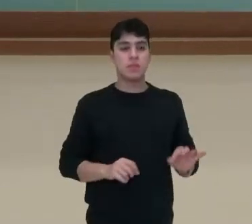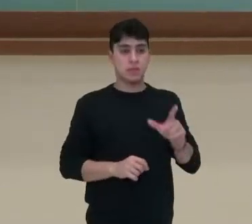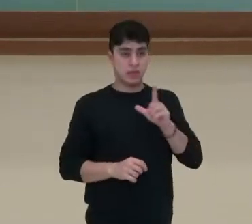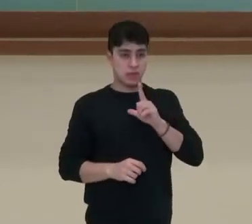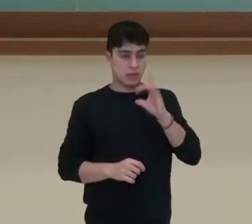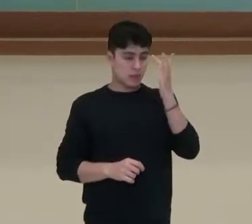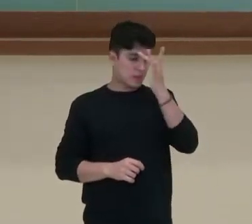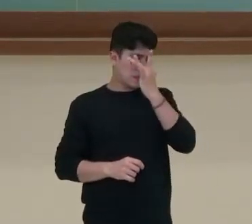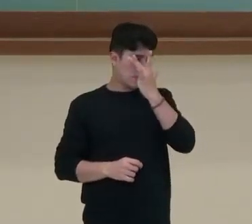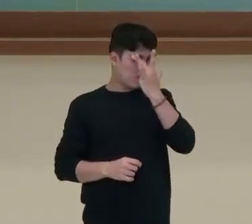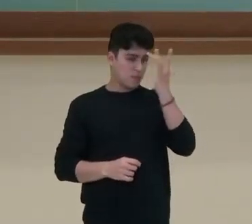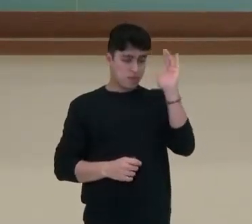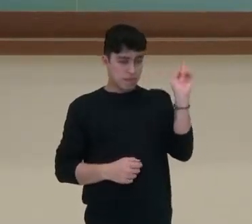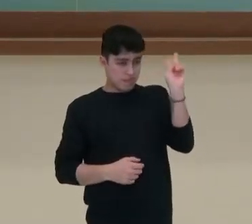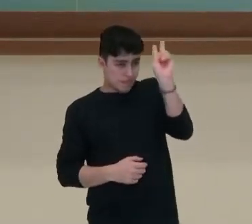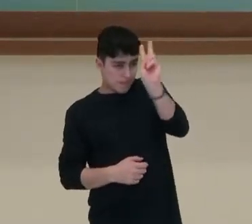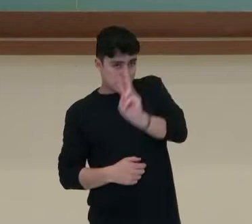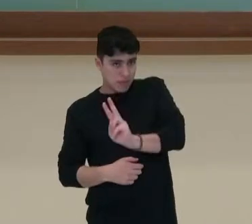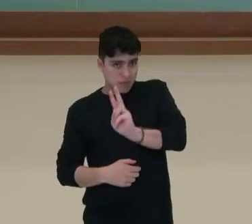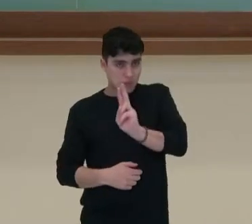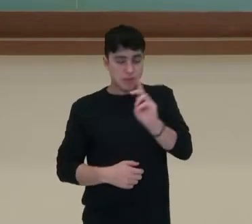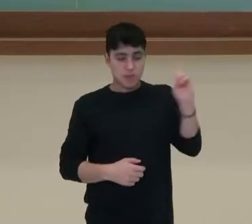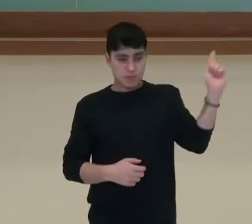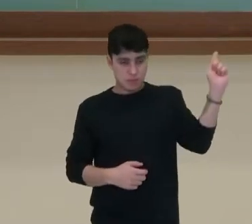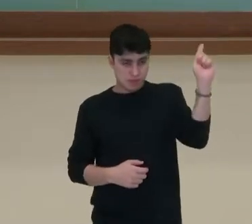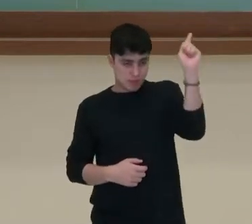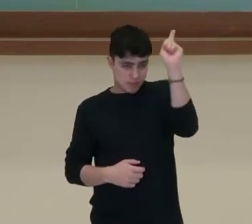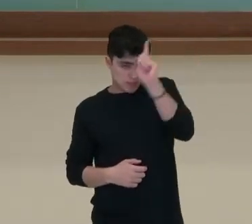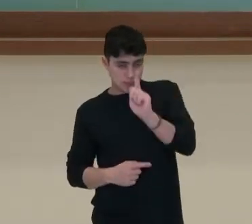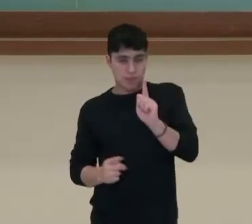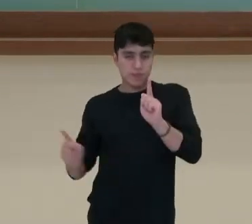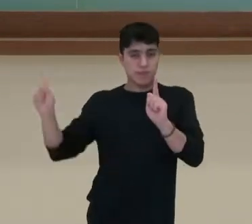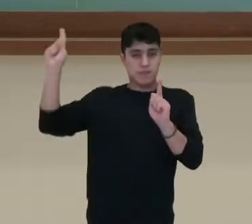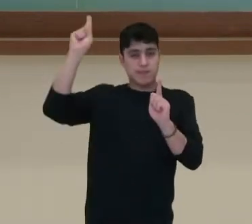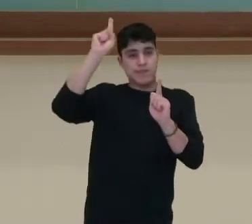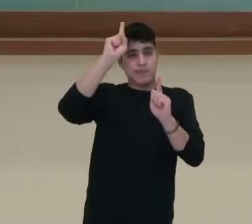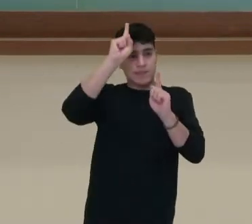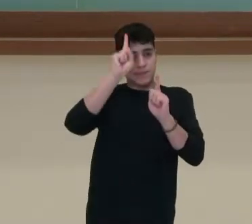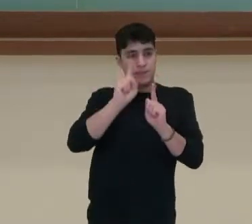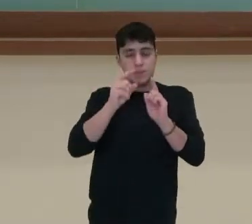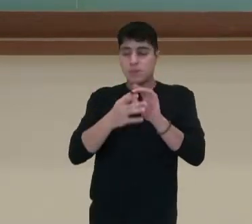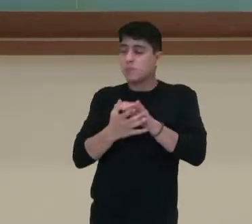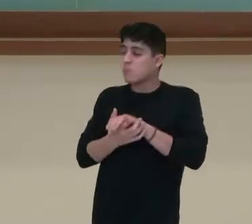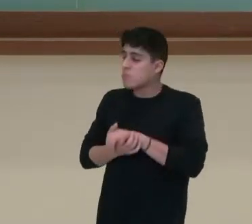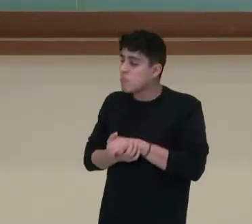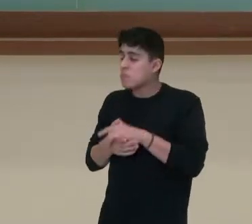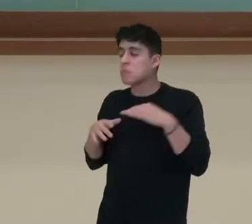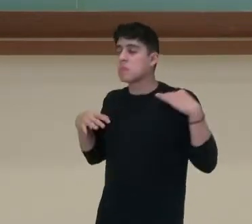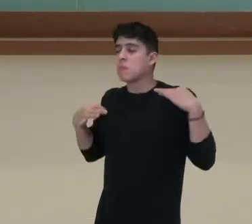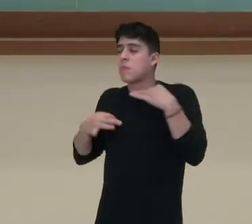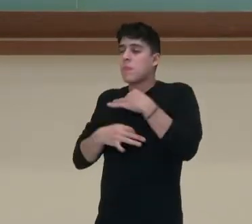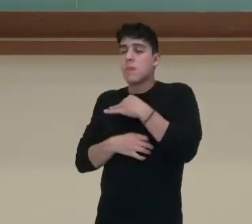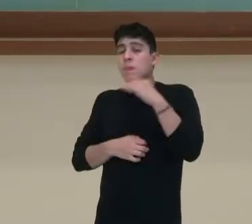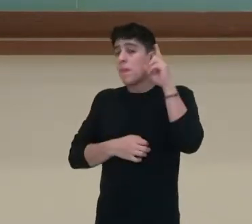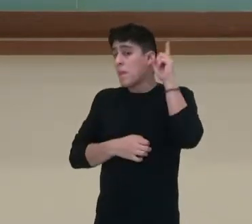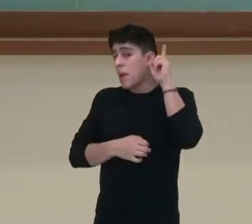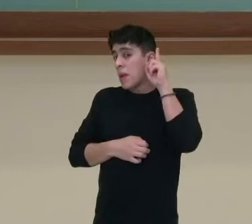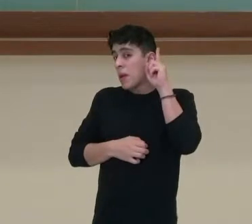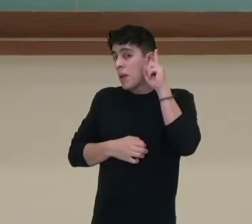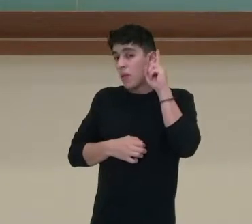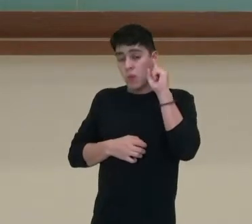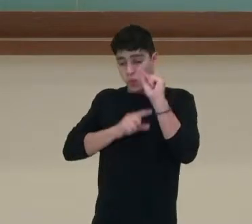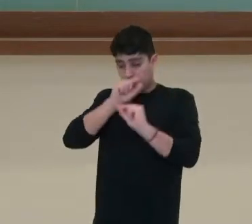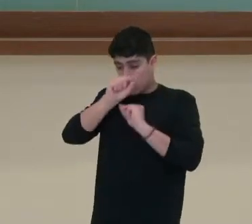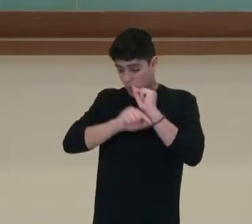numa situação. Se você observar na esquerda, nós temos uma pessoa de branco. Essa pessoa está usando